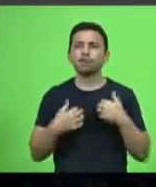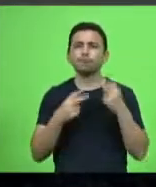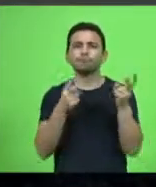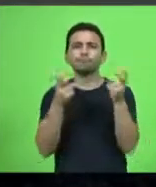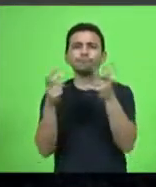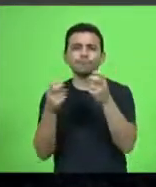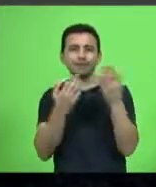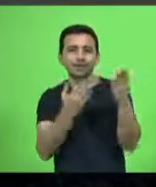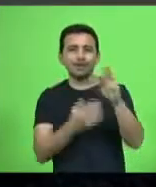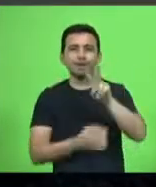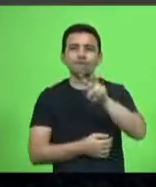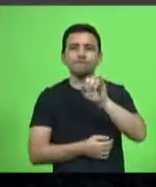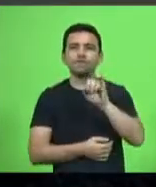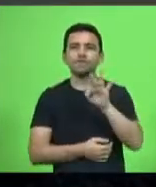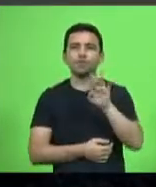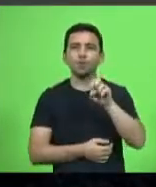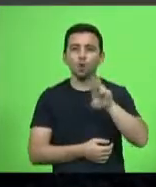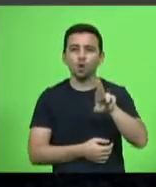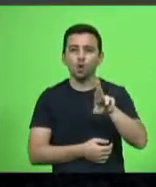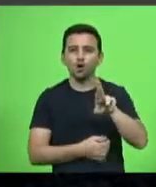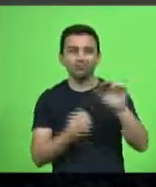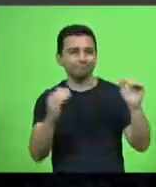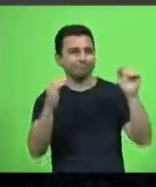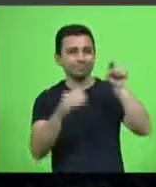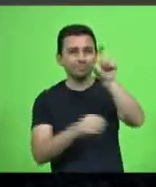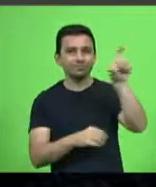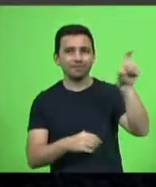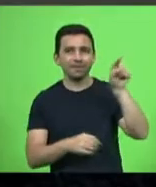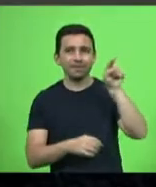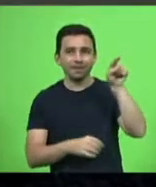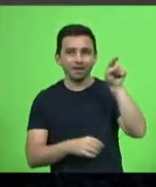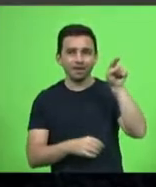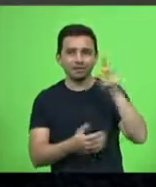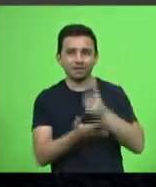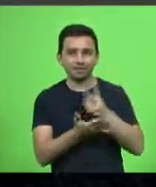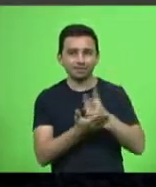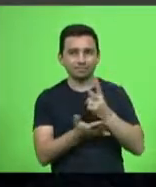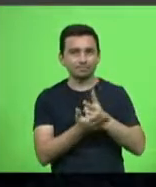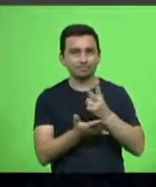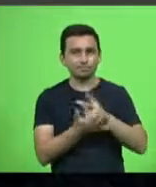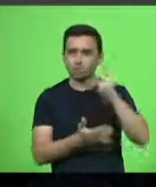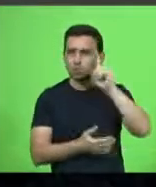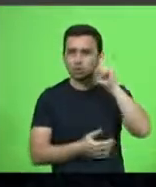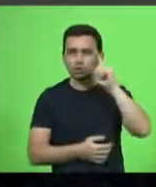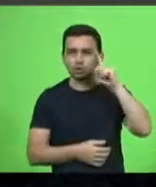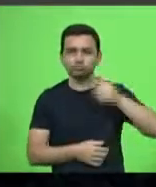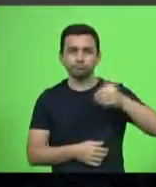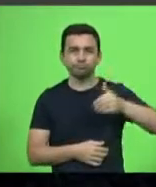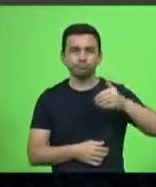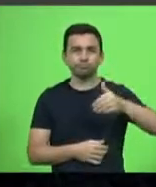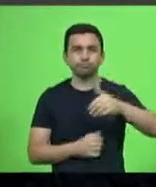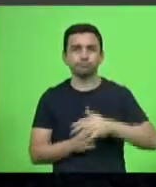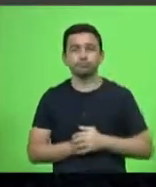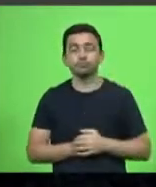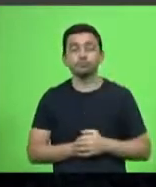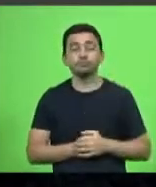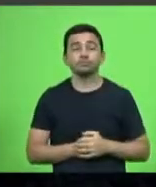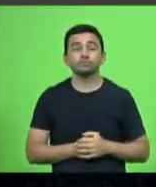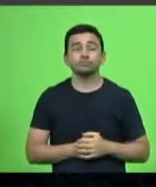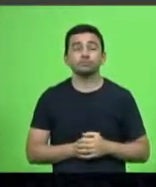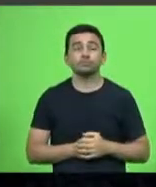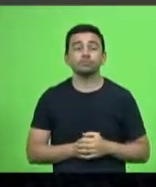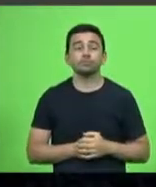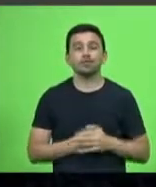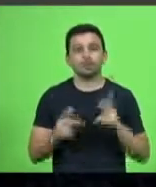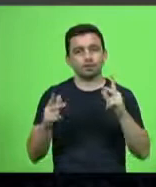cima, todos os dias, e ele tem sido muito explícito. Se Vossa Excelência, como